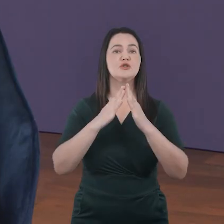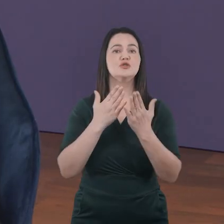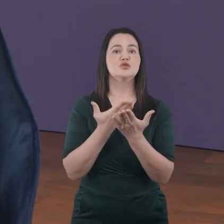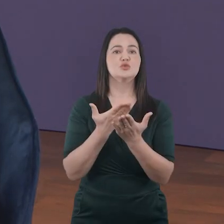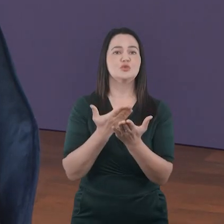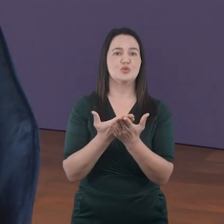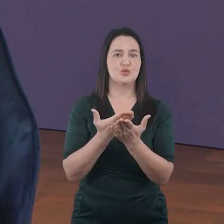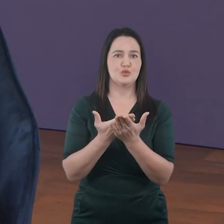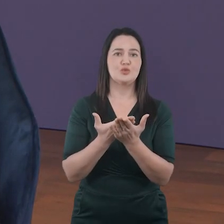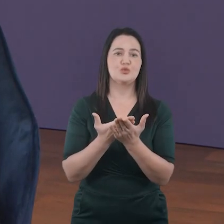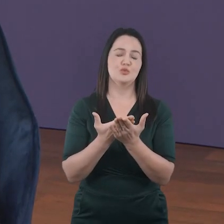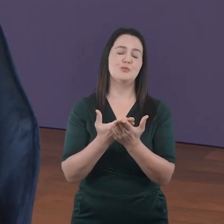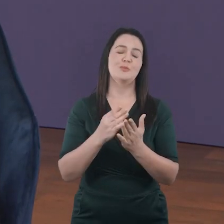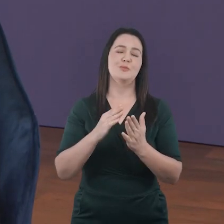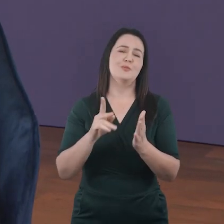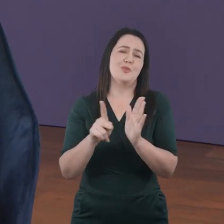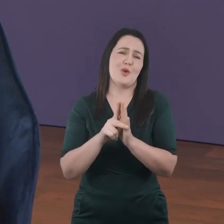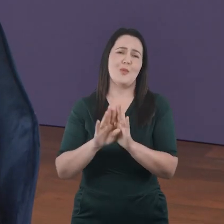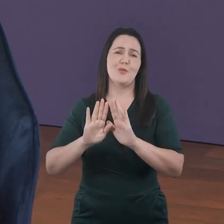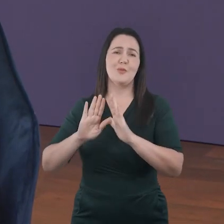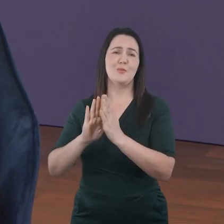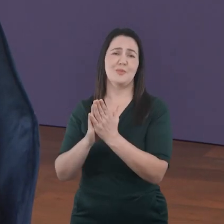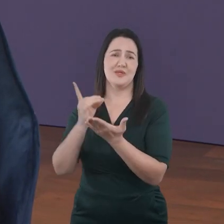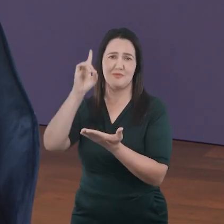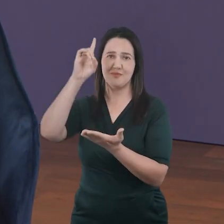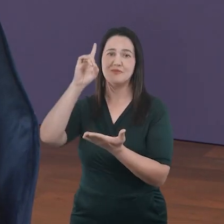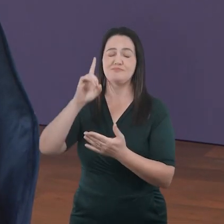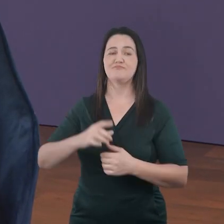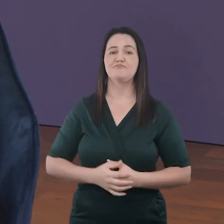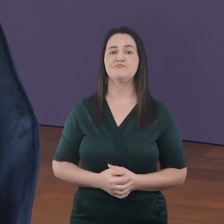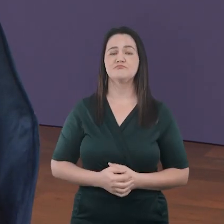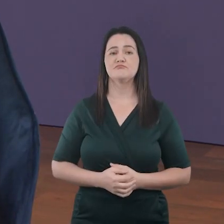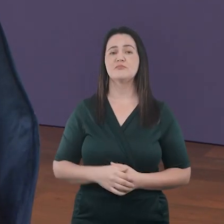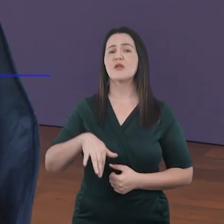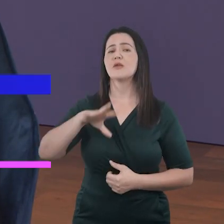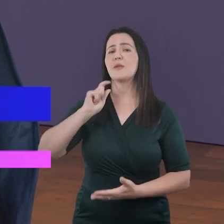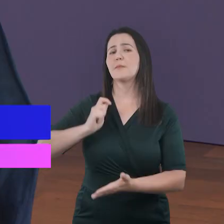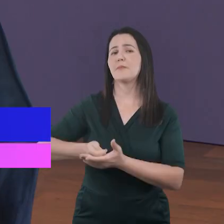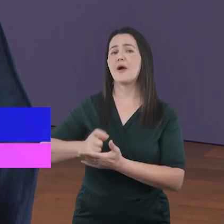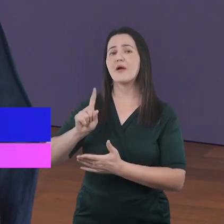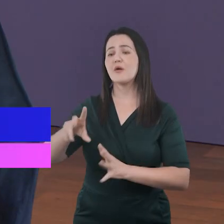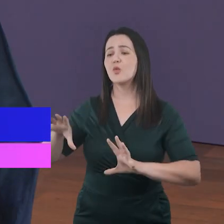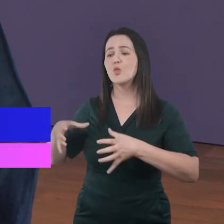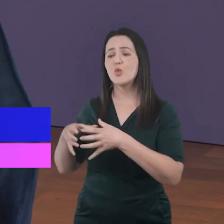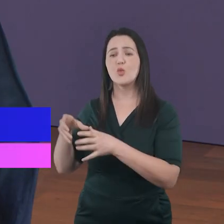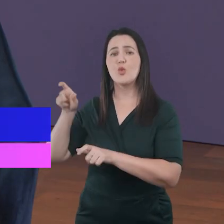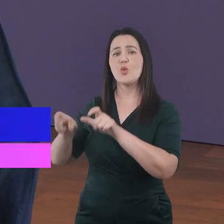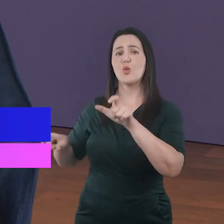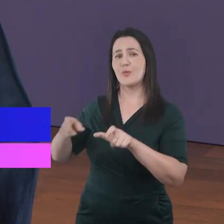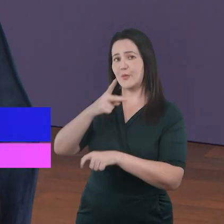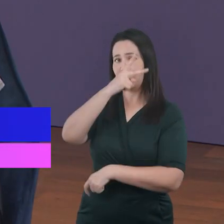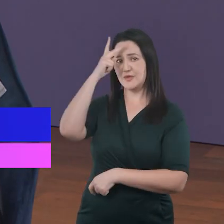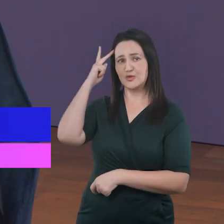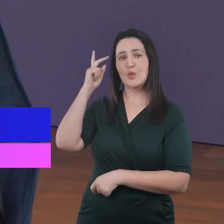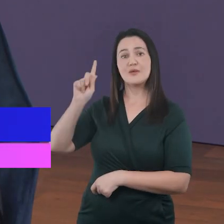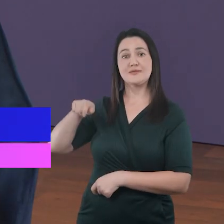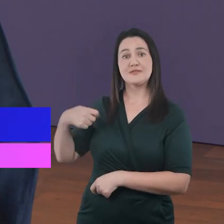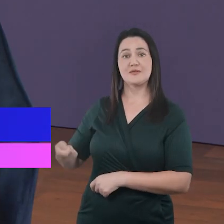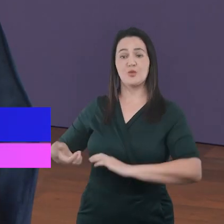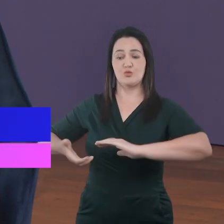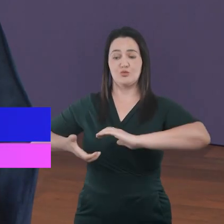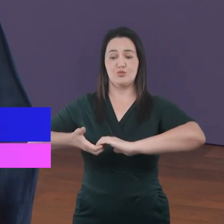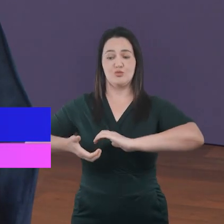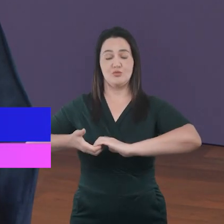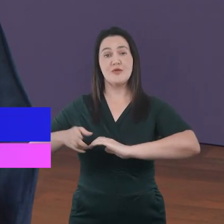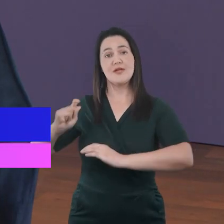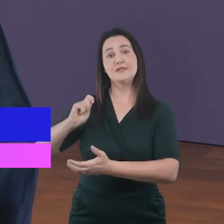maior escola bíblica do mundo. Essa escola bíblica, ela é mantida pelos anjos da esperança. Por isso que aqueles que fazem parte